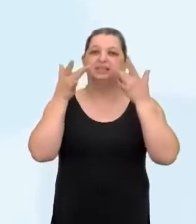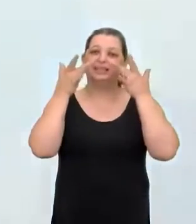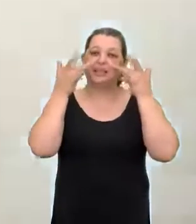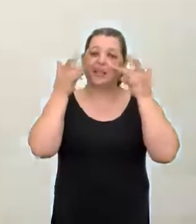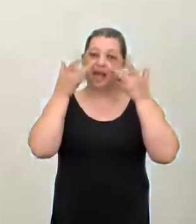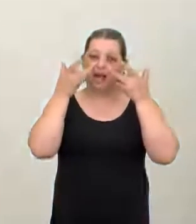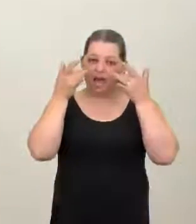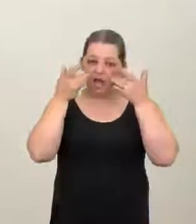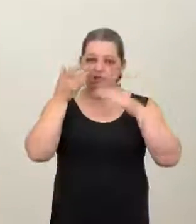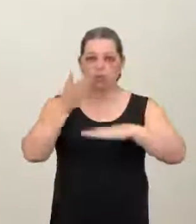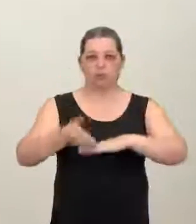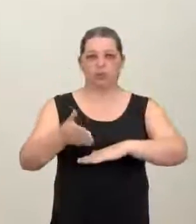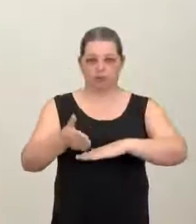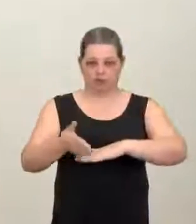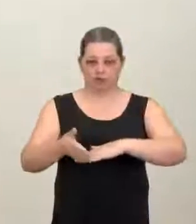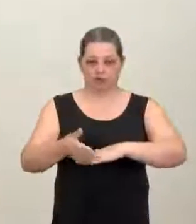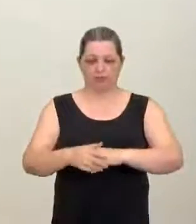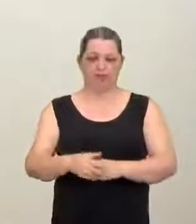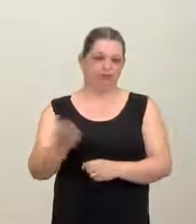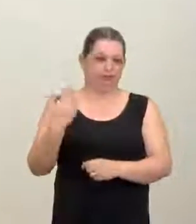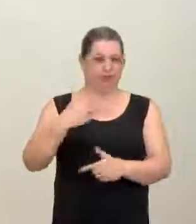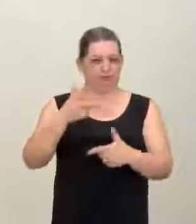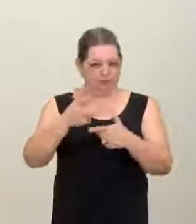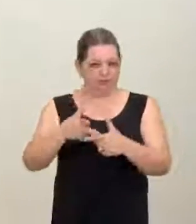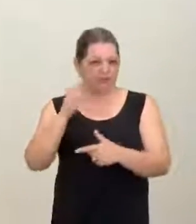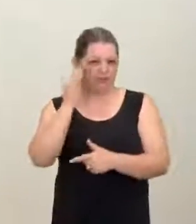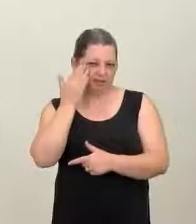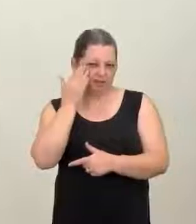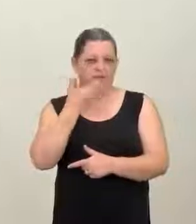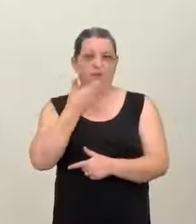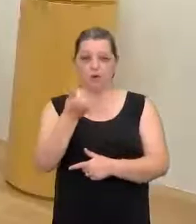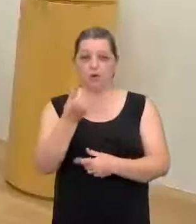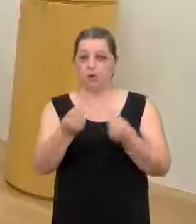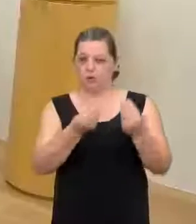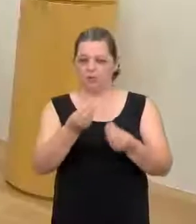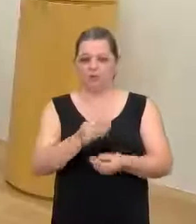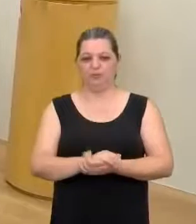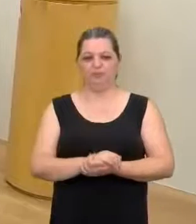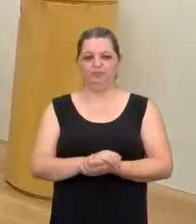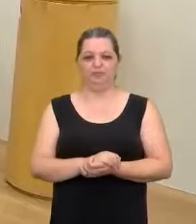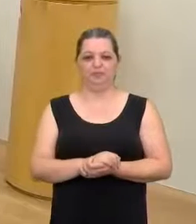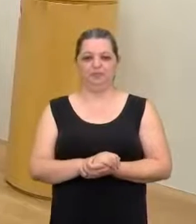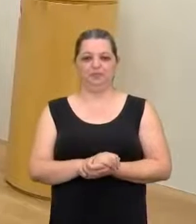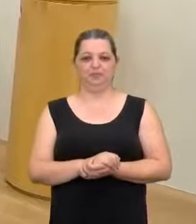teatro contemporâneo. Bora lá pro vídeo para a gente entender melhor como que isso funciona.